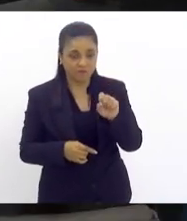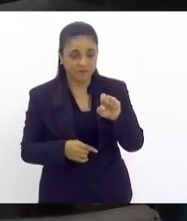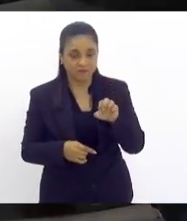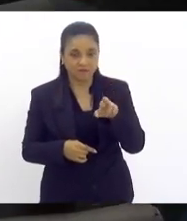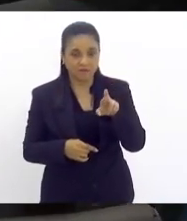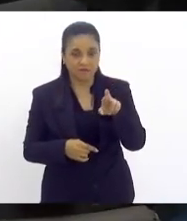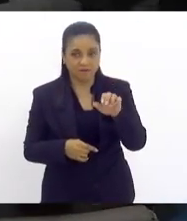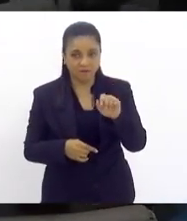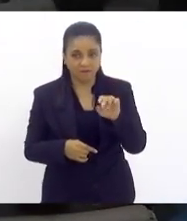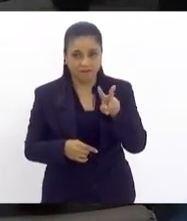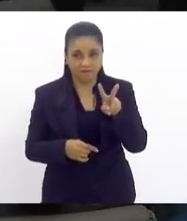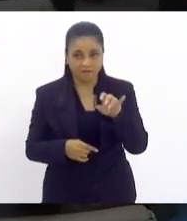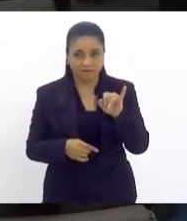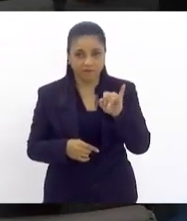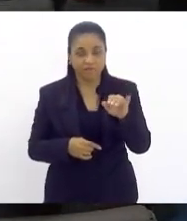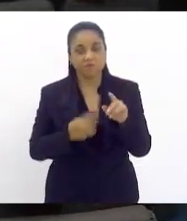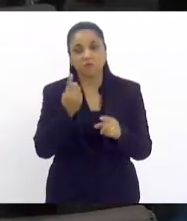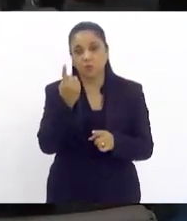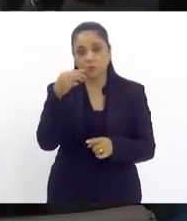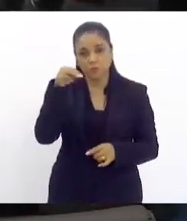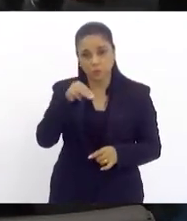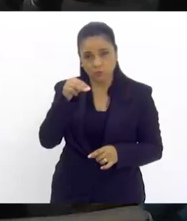para as três homenagens citadas.